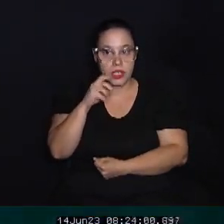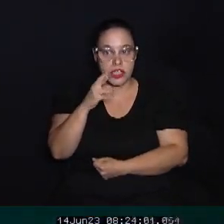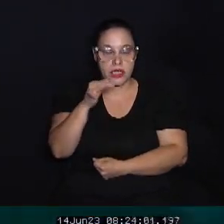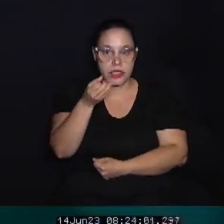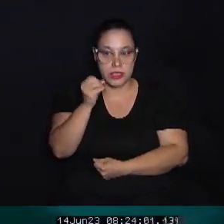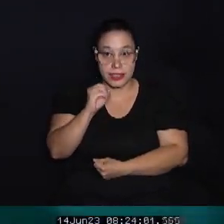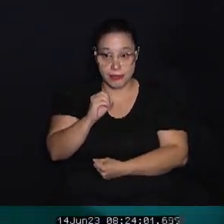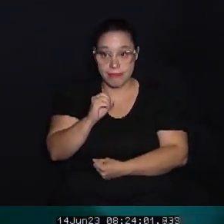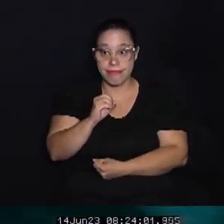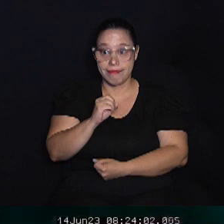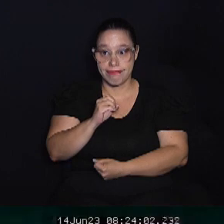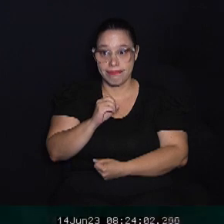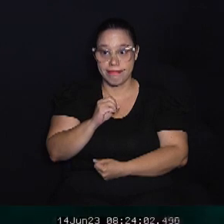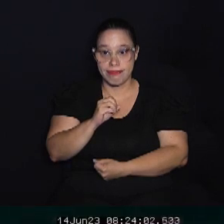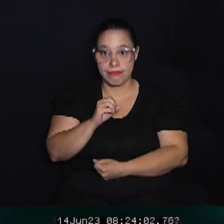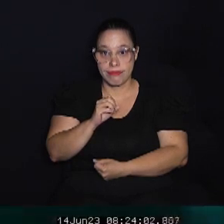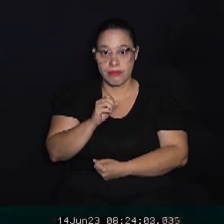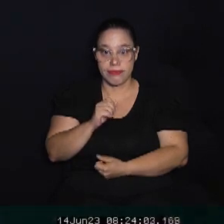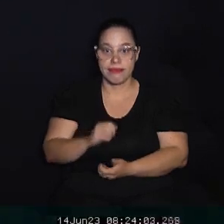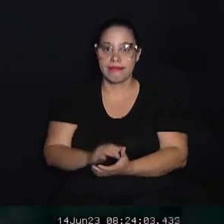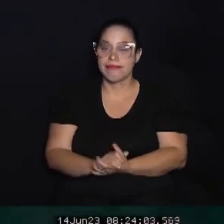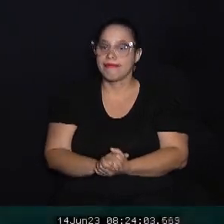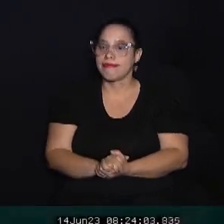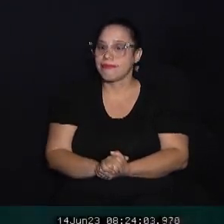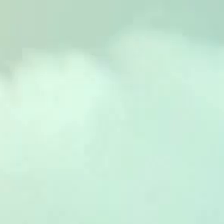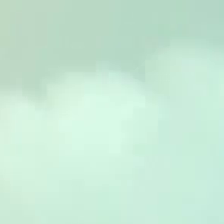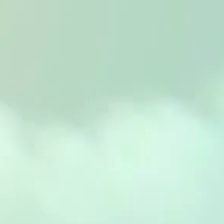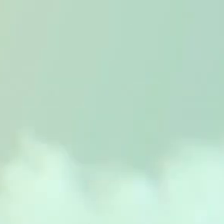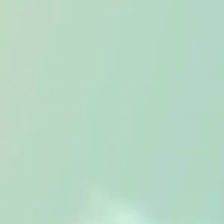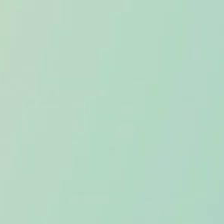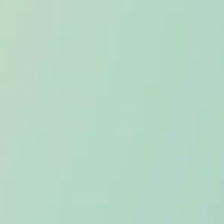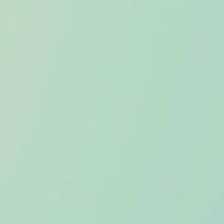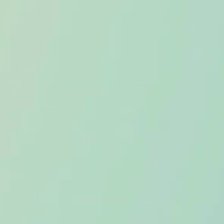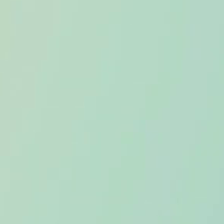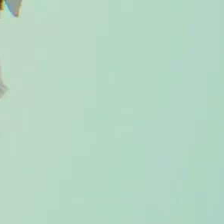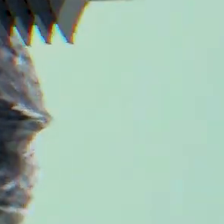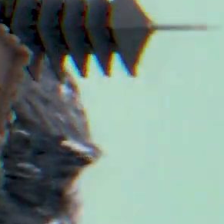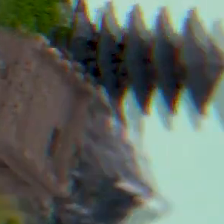o perigo de extinção dos leões marinhos australianos.